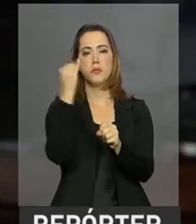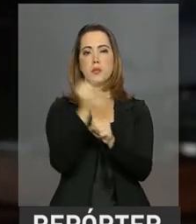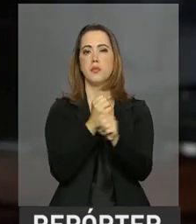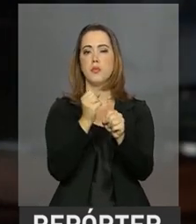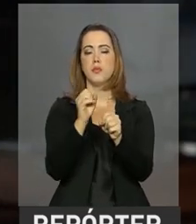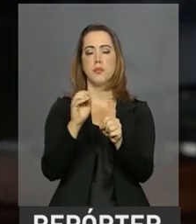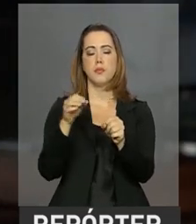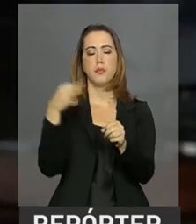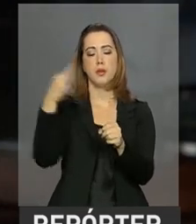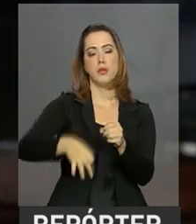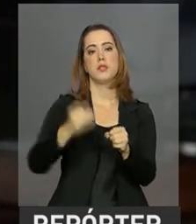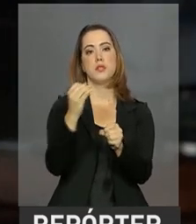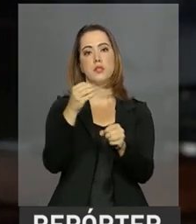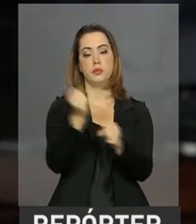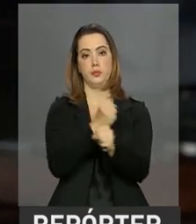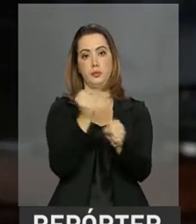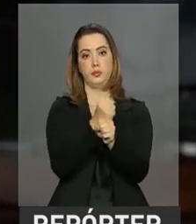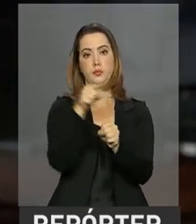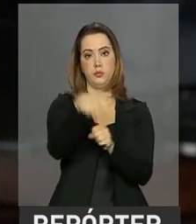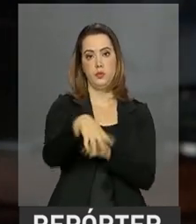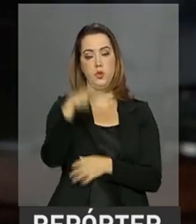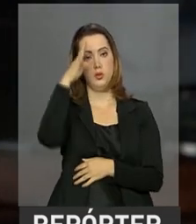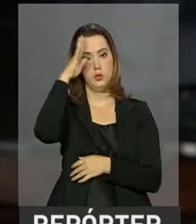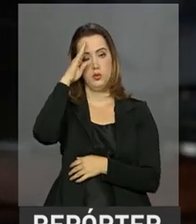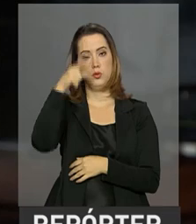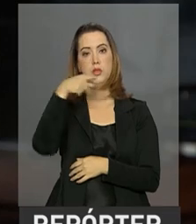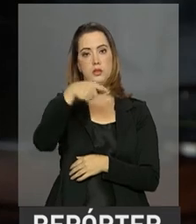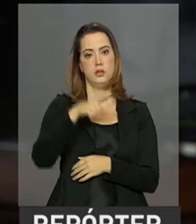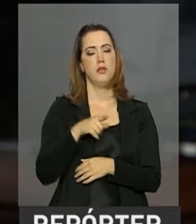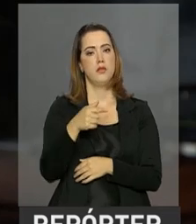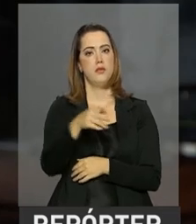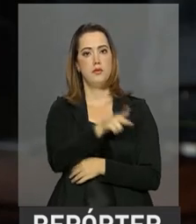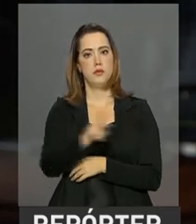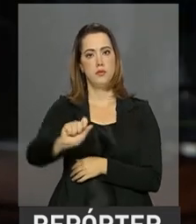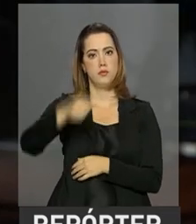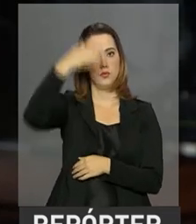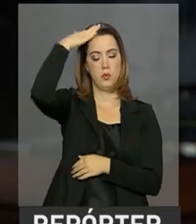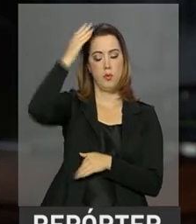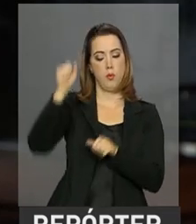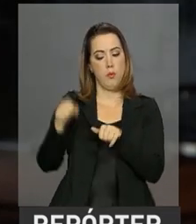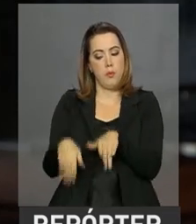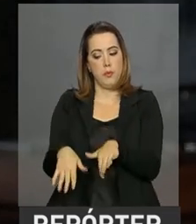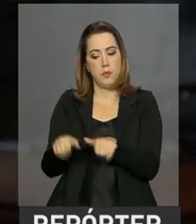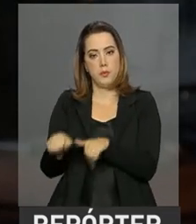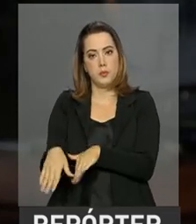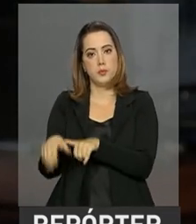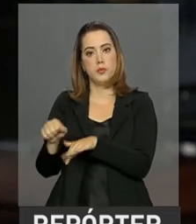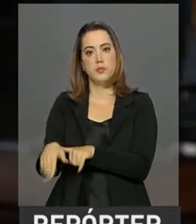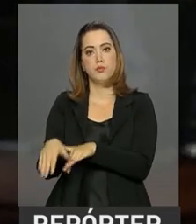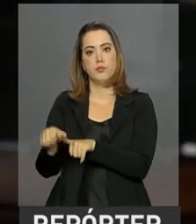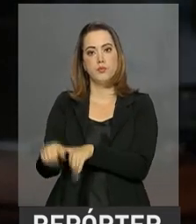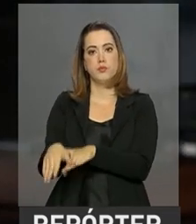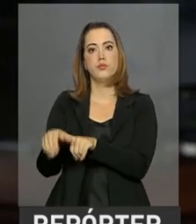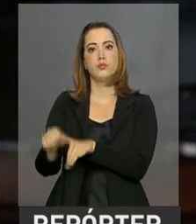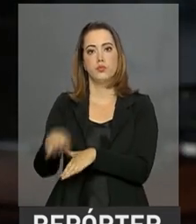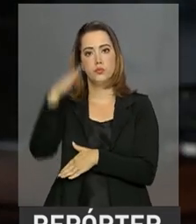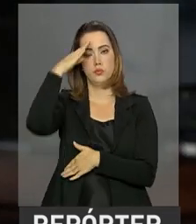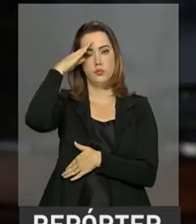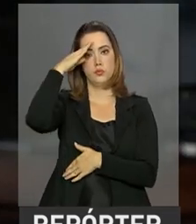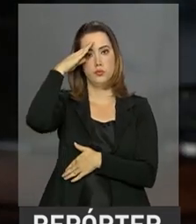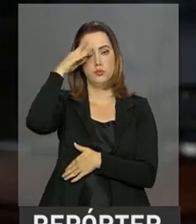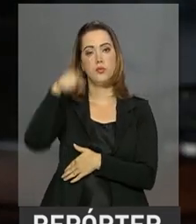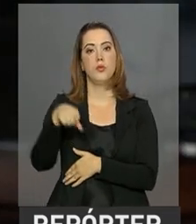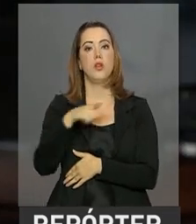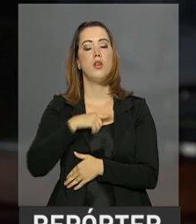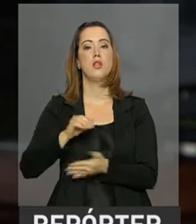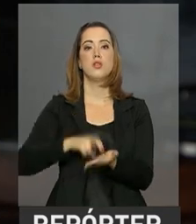confirmada a participação do presidente Michel Temer no desfile cívico Militar de 7 de setembro o desfile ocorre pela manhã na